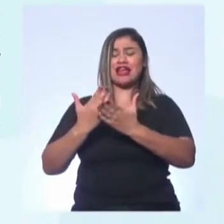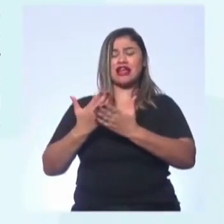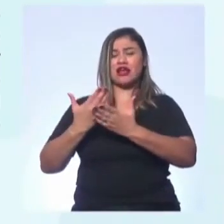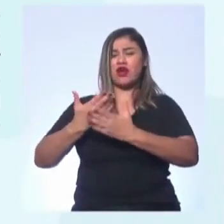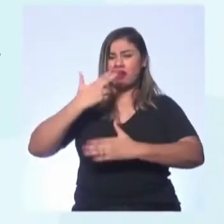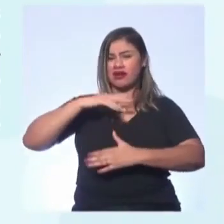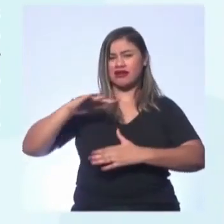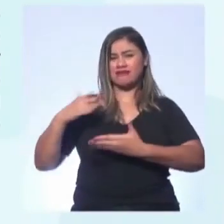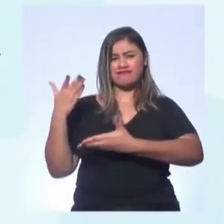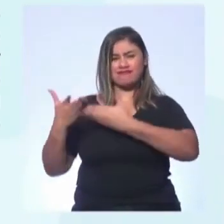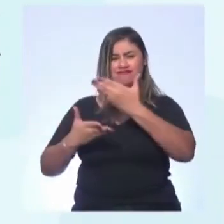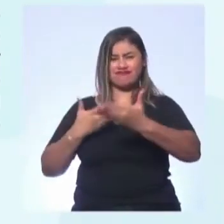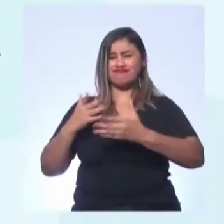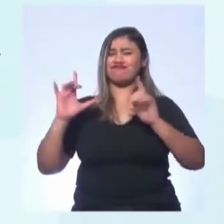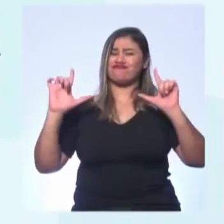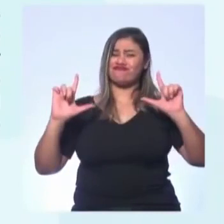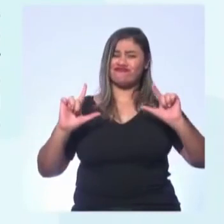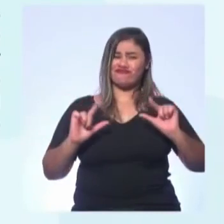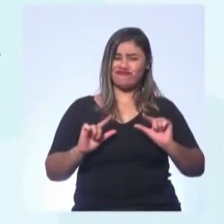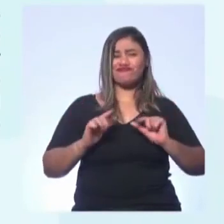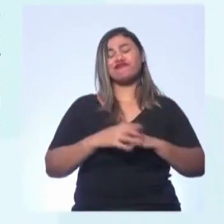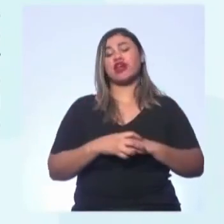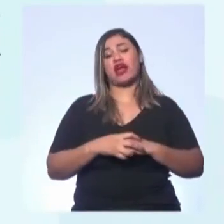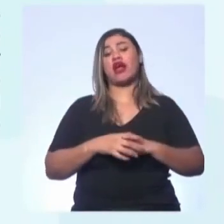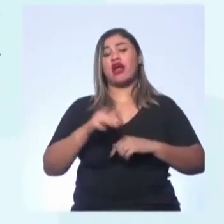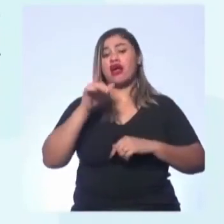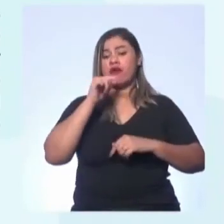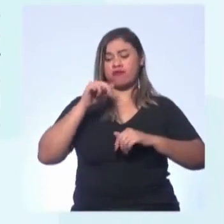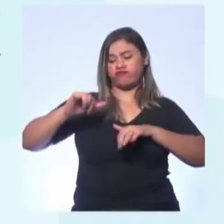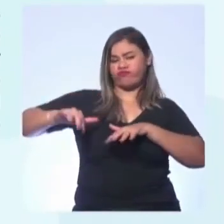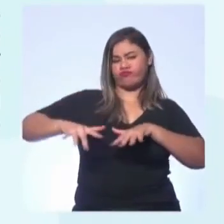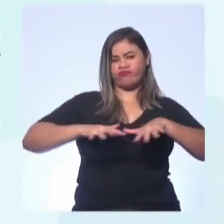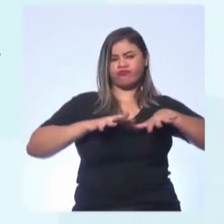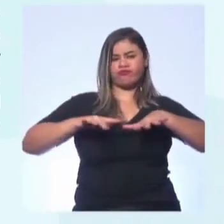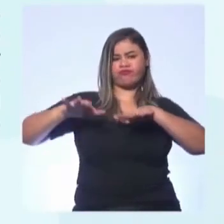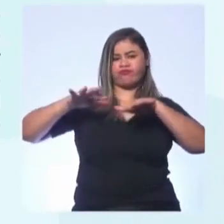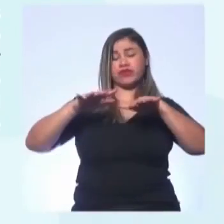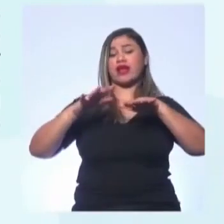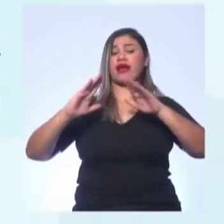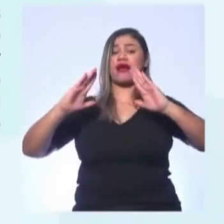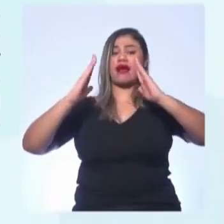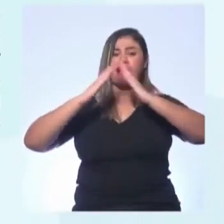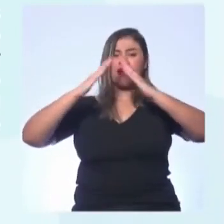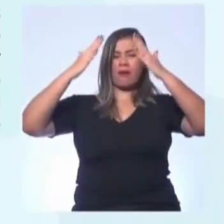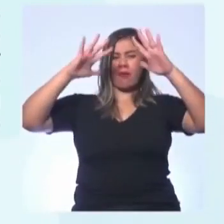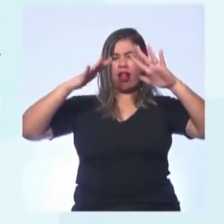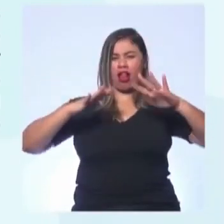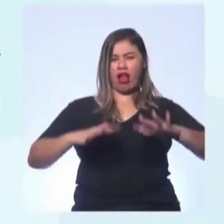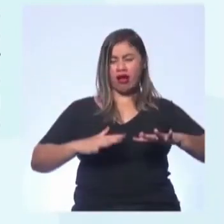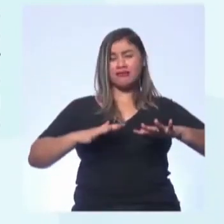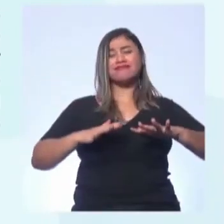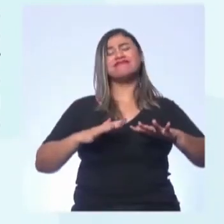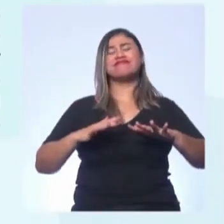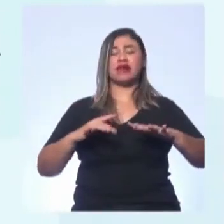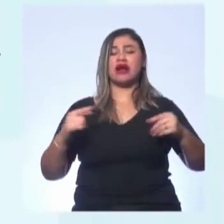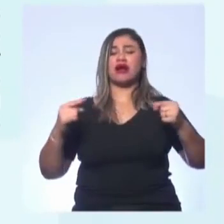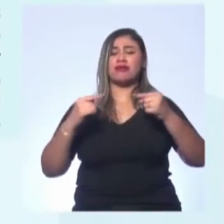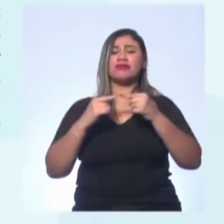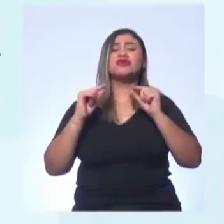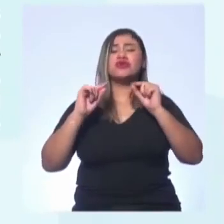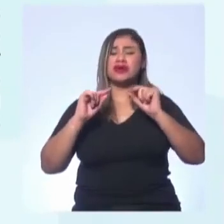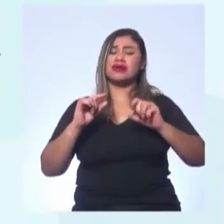maior exposição à ocorrência de enchentes e desmoronamentos, etc. Somam-se menos oportunidades de